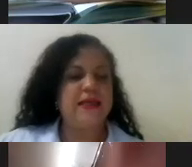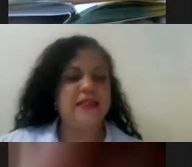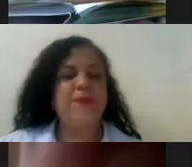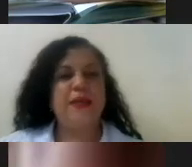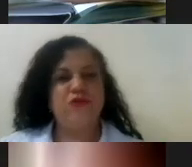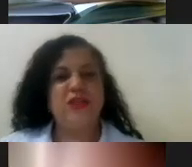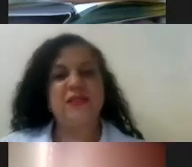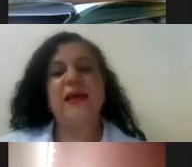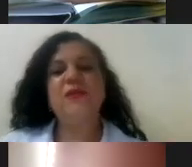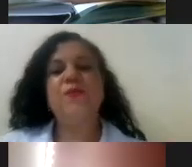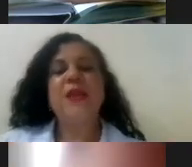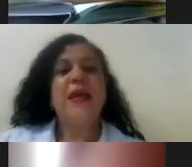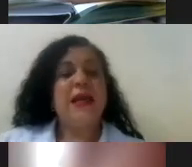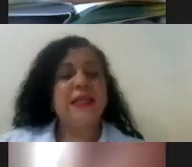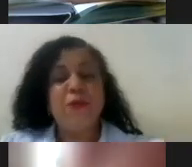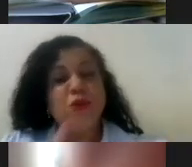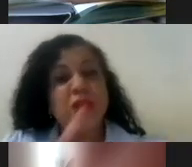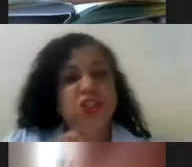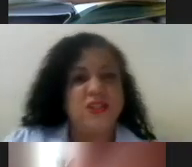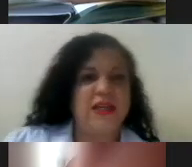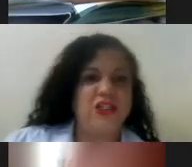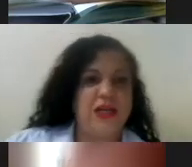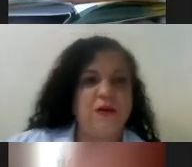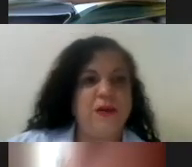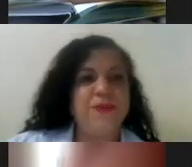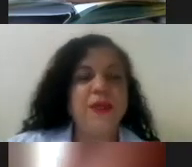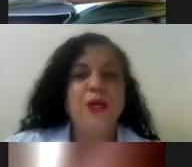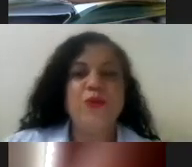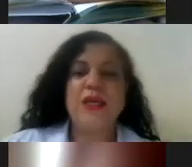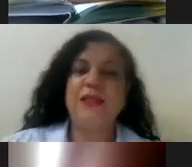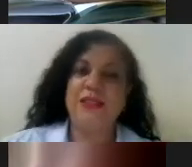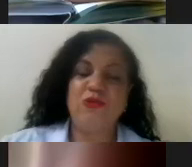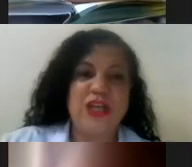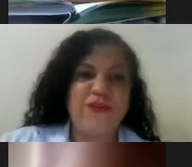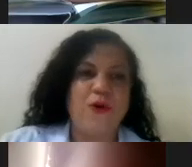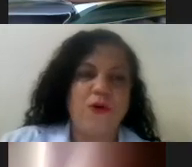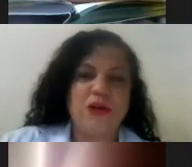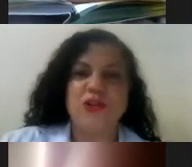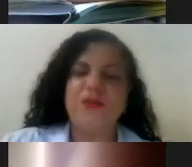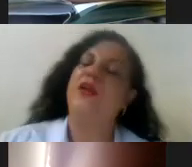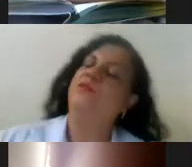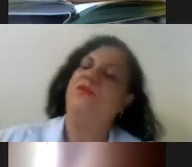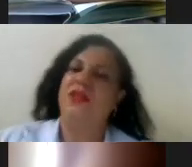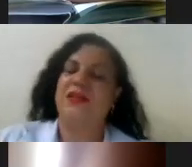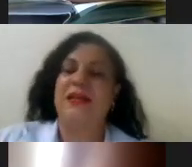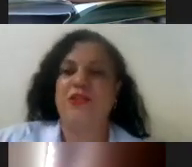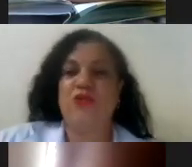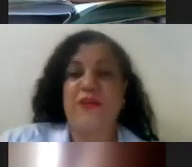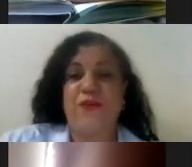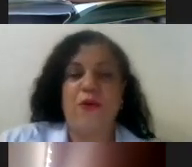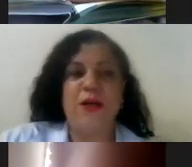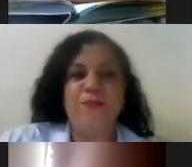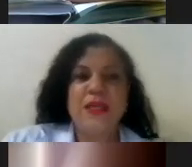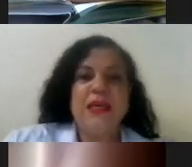sair aí esse período de recesso, ela estava muito triste em sala de aula, porque ela decidiu tirar folga. Acho que eu devo ter falado para vocês que ela decidiu